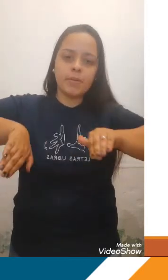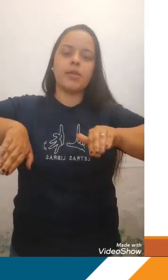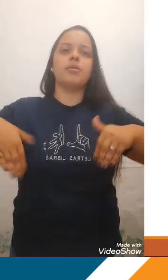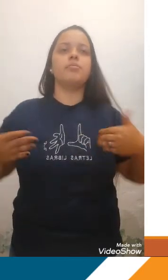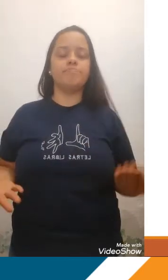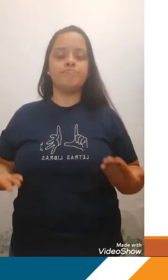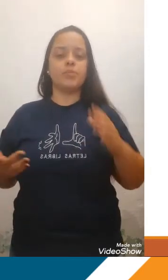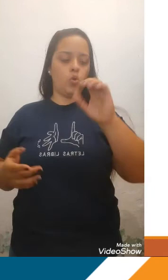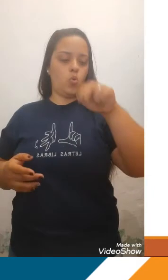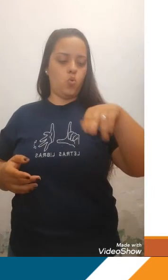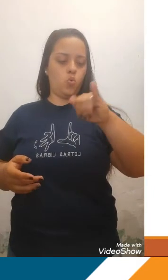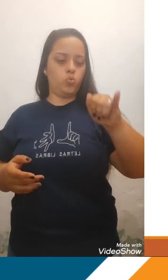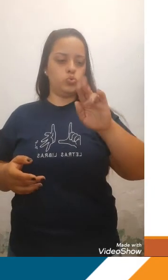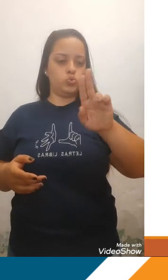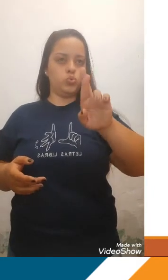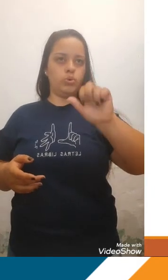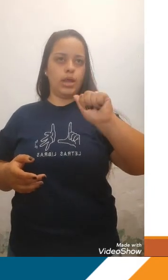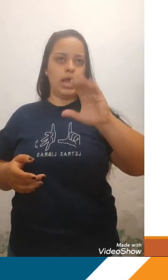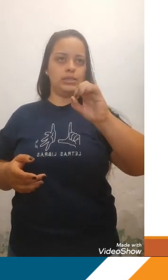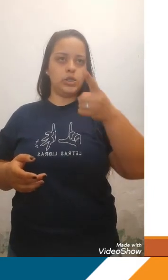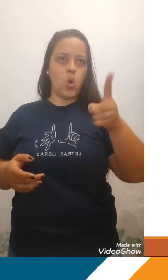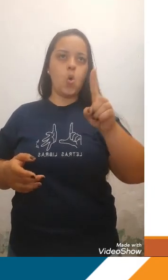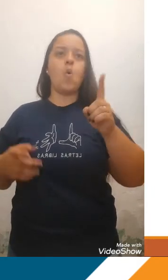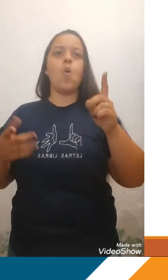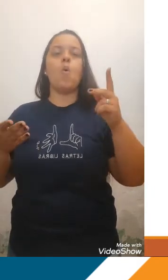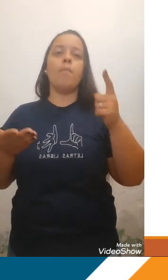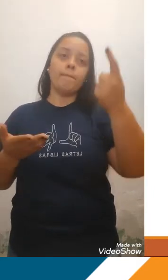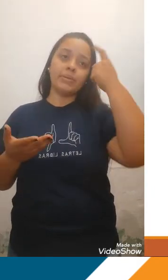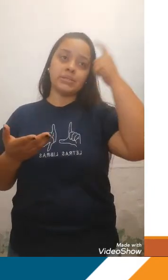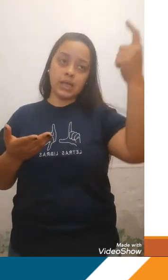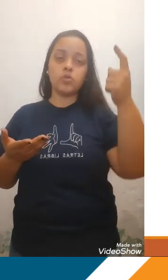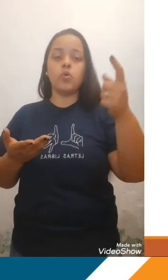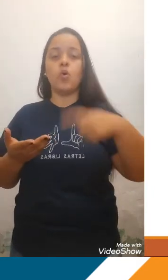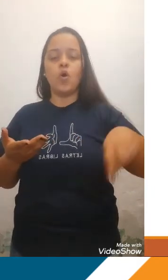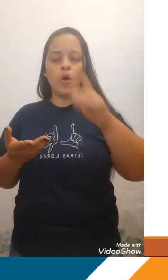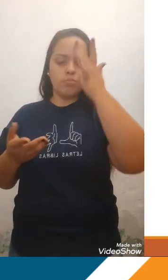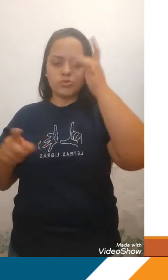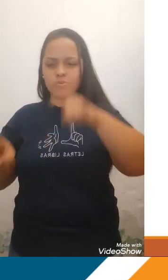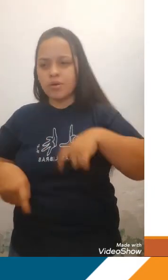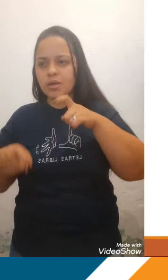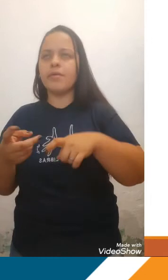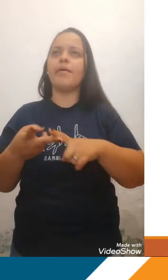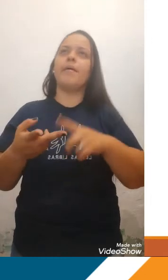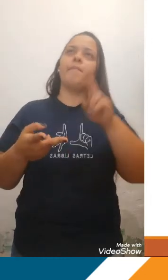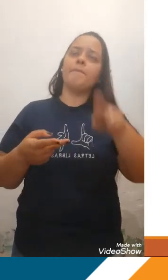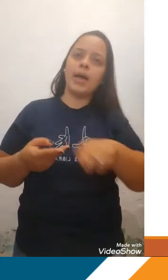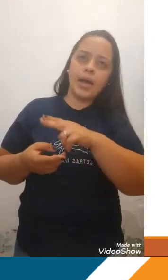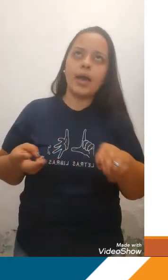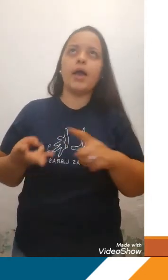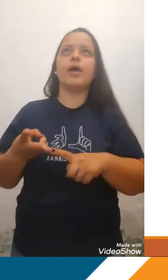lógica, a conjuração foi pensada e organizada pela elite local, em geral, mineradores, fazendeiros,